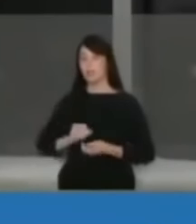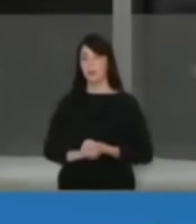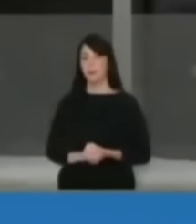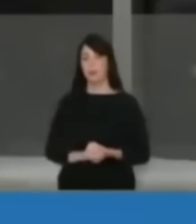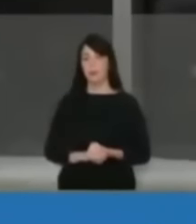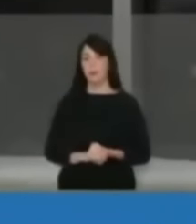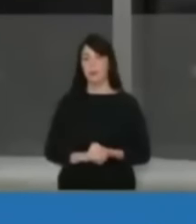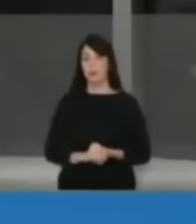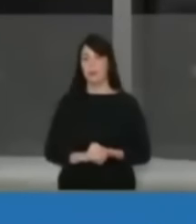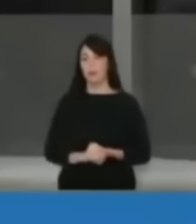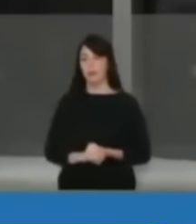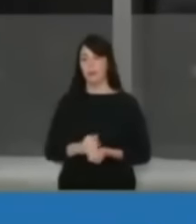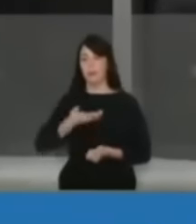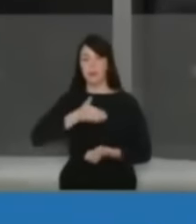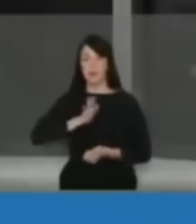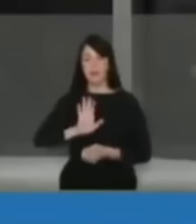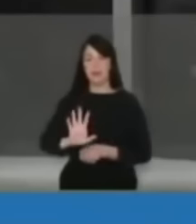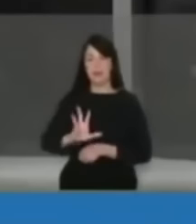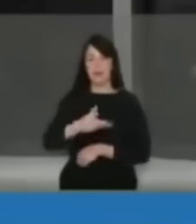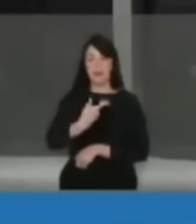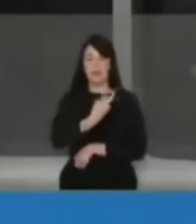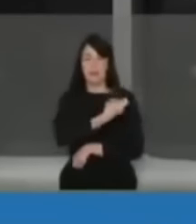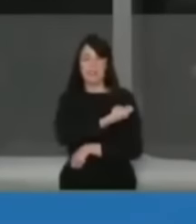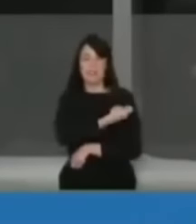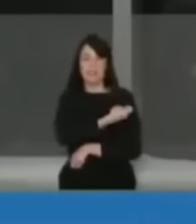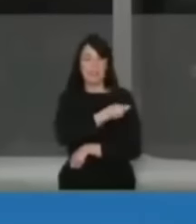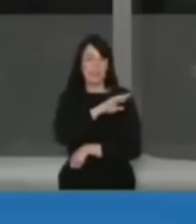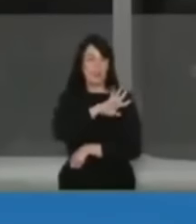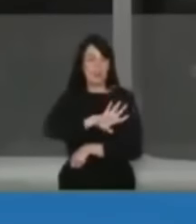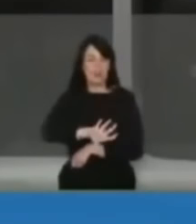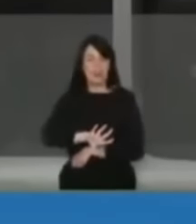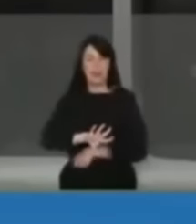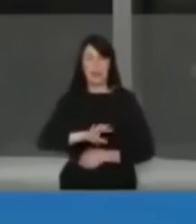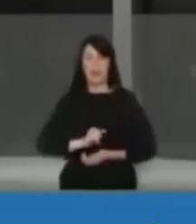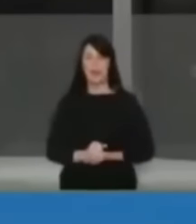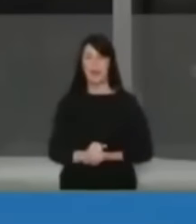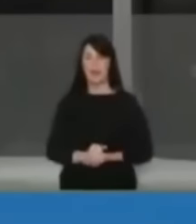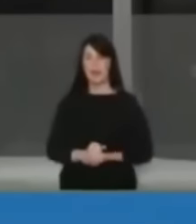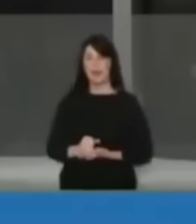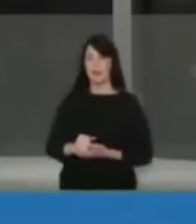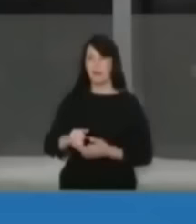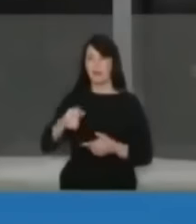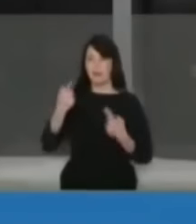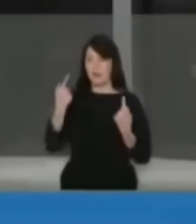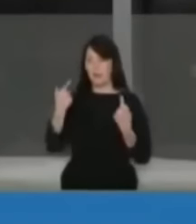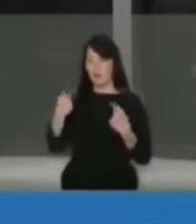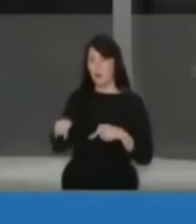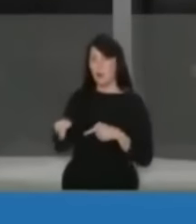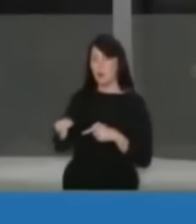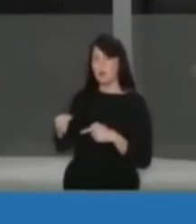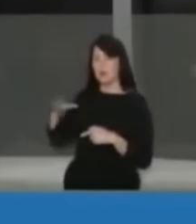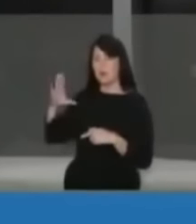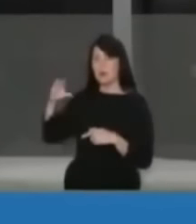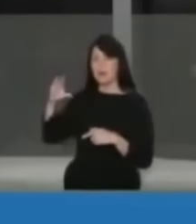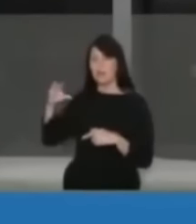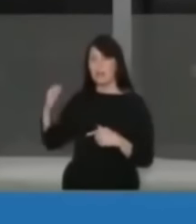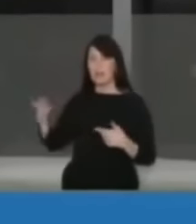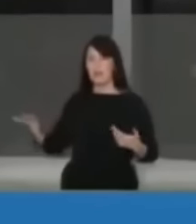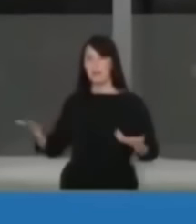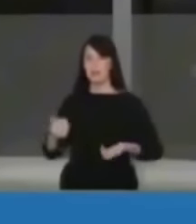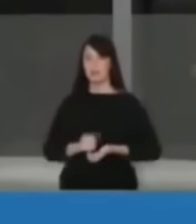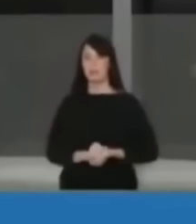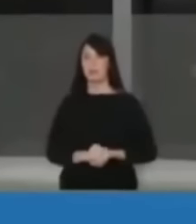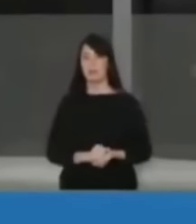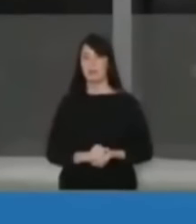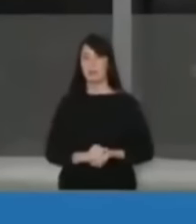de vacina. Negam a ciência, isso tem que ser dito aqui. Negam, inclusive, que haja um problema de